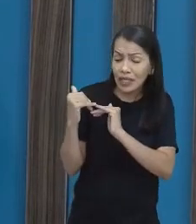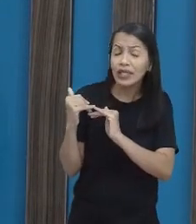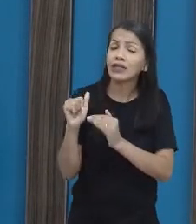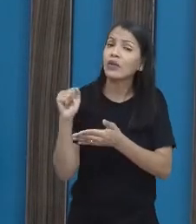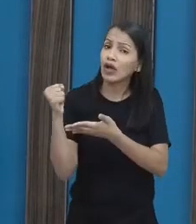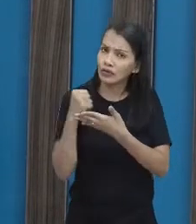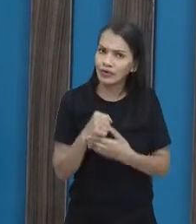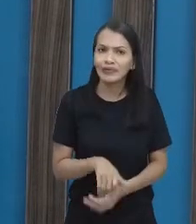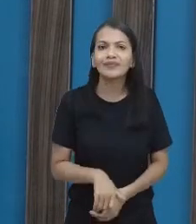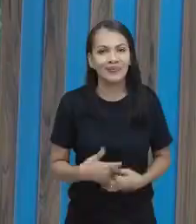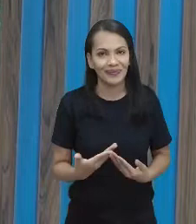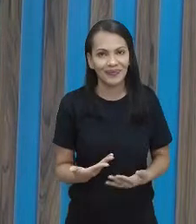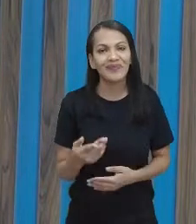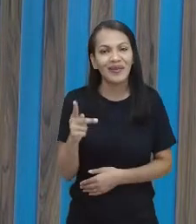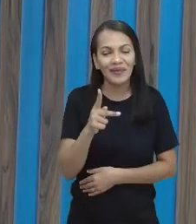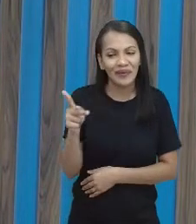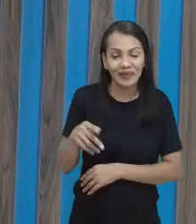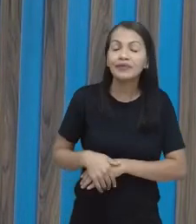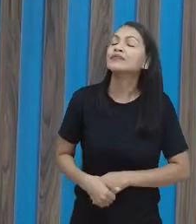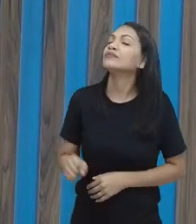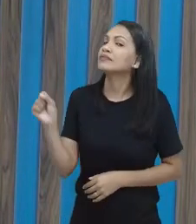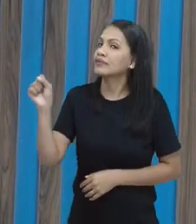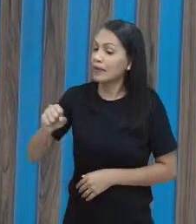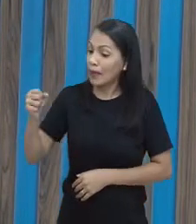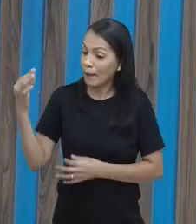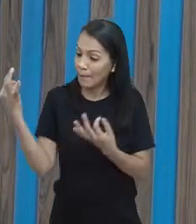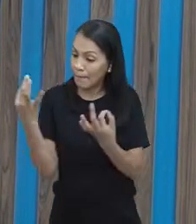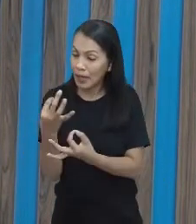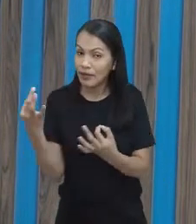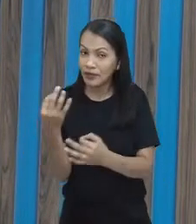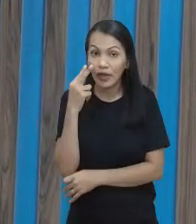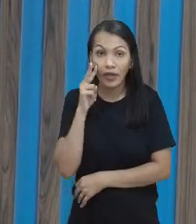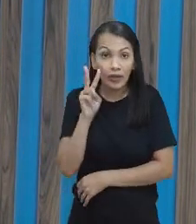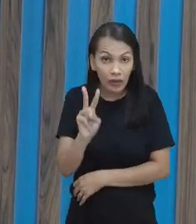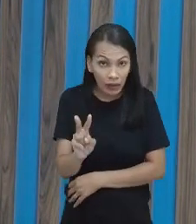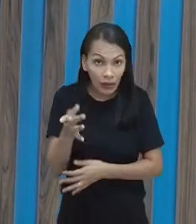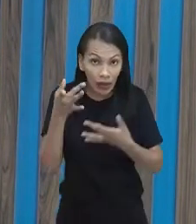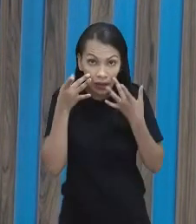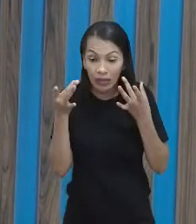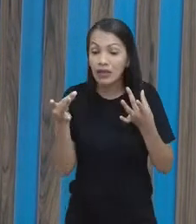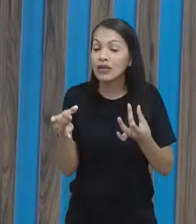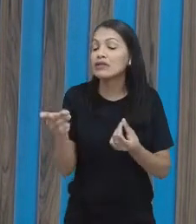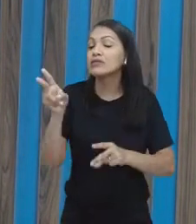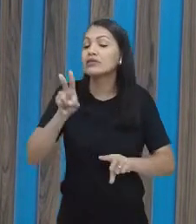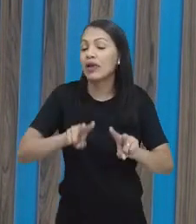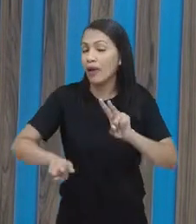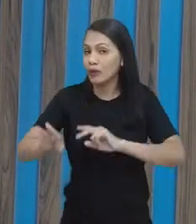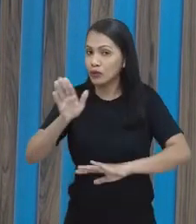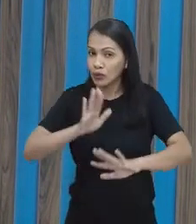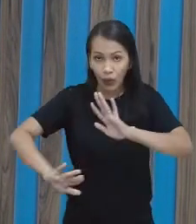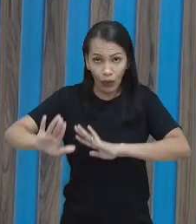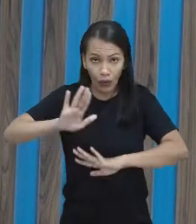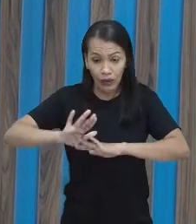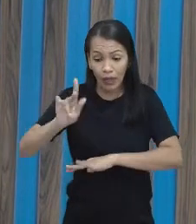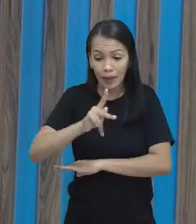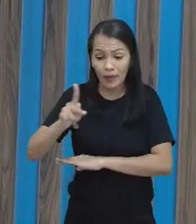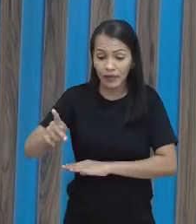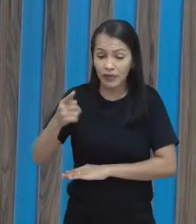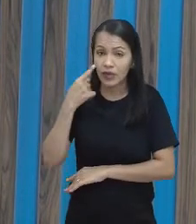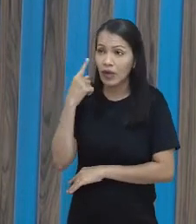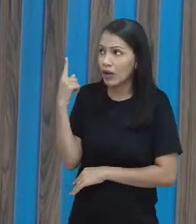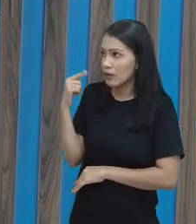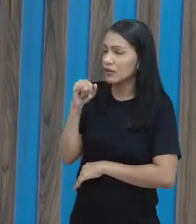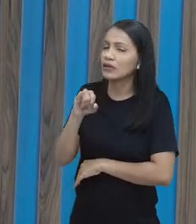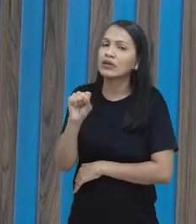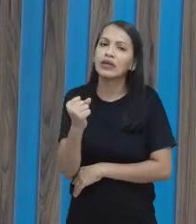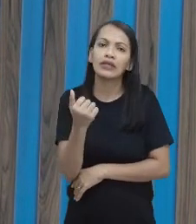isso, professora Carol? Perfeito, professora Isabel. Então, fiquem ligados aí em todos esses cuidados aí que a professora Isabel falou pra